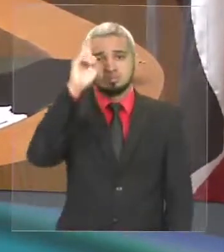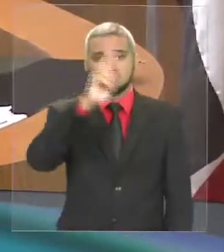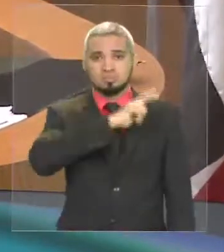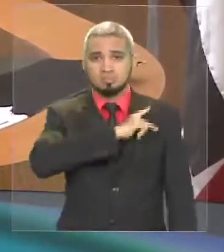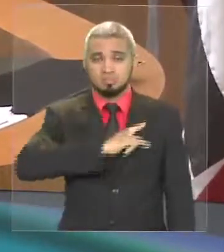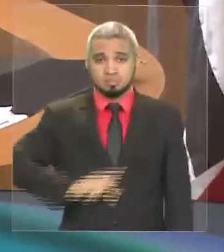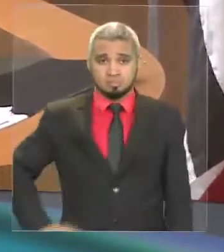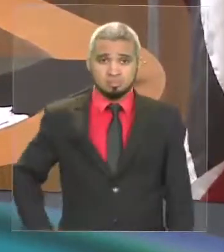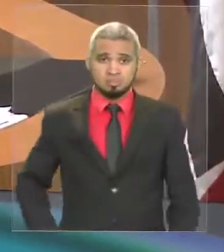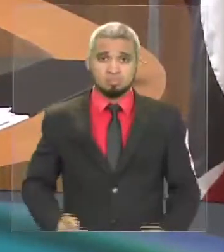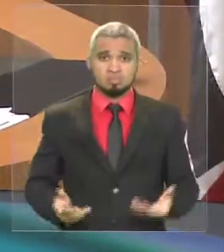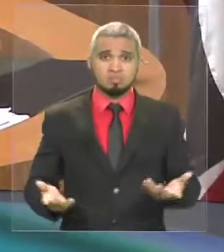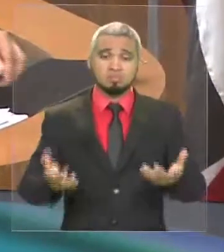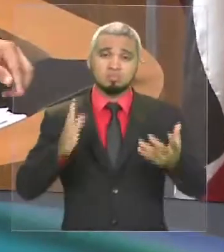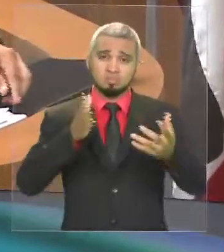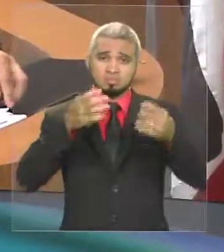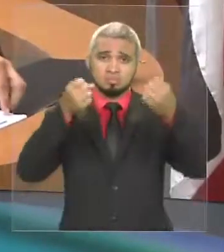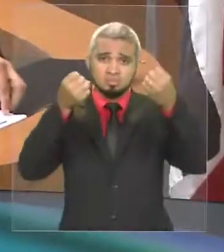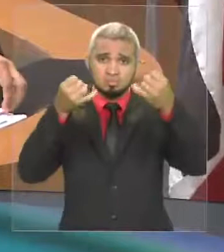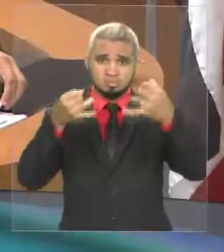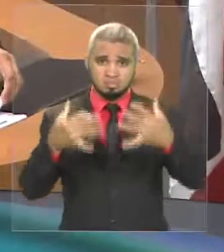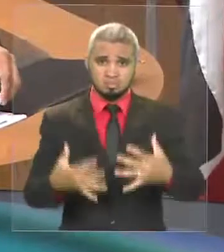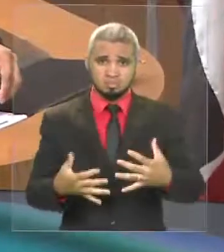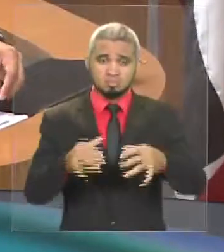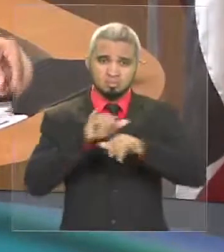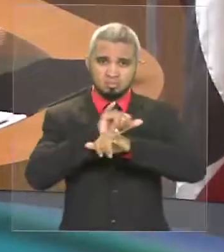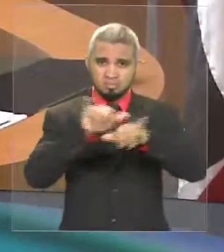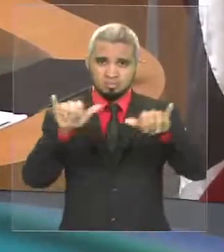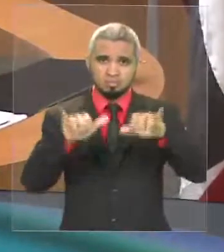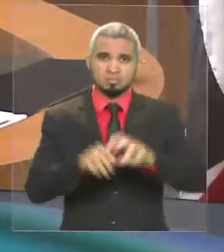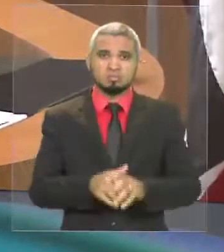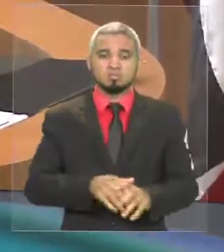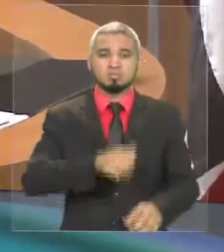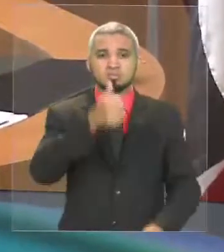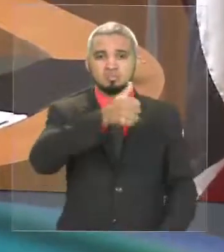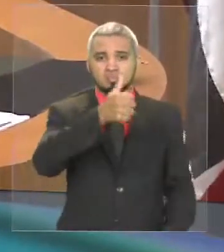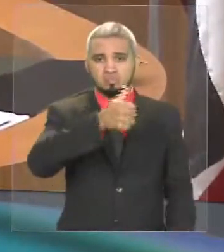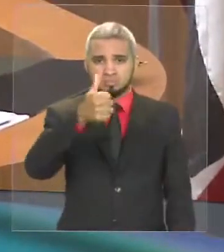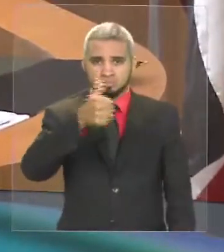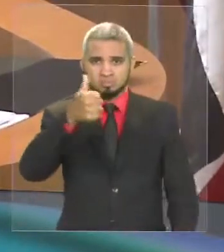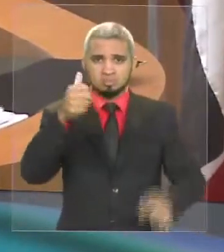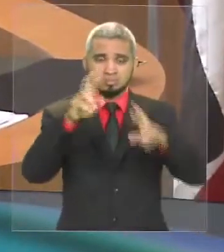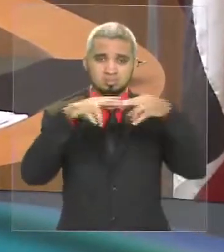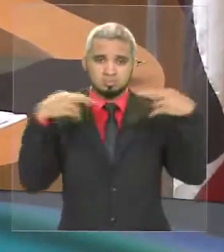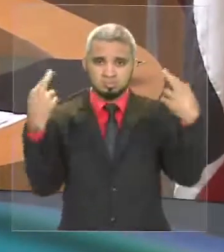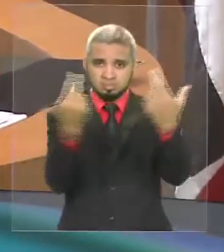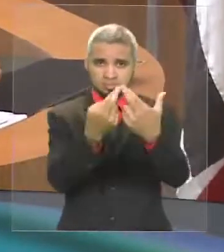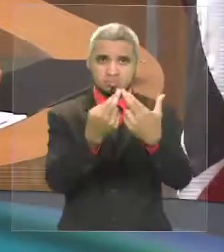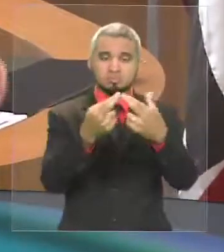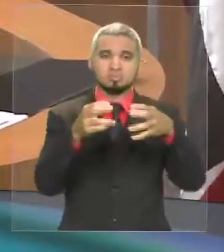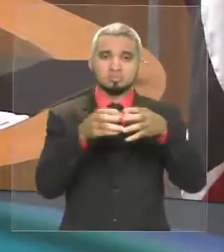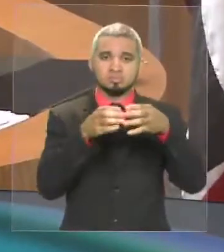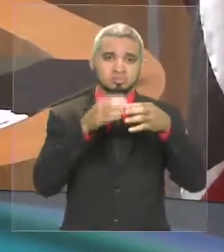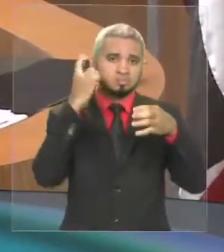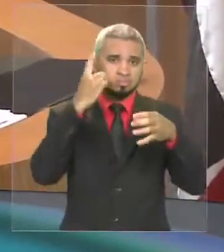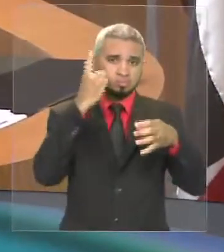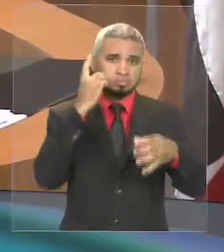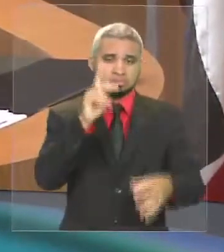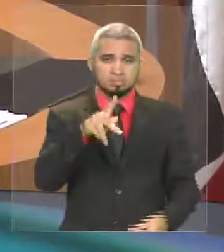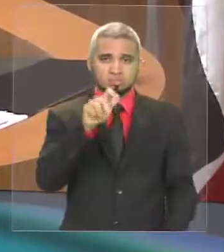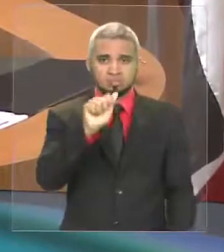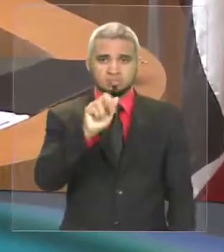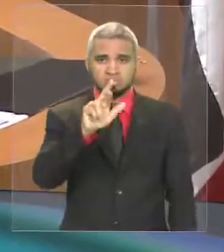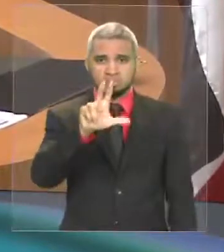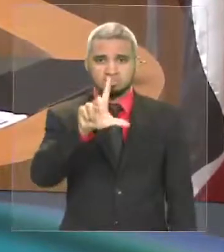onde nós destacamos a realização da 11ª reunião ampliada do Colegiado de Deputados do Parlamento Amazônico, será realizado